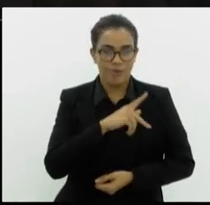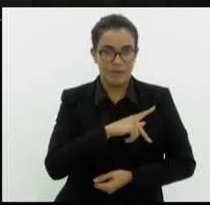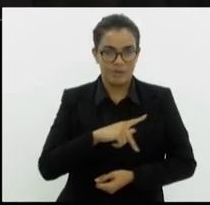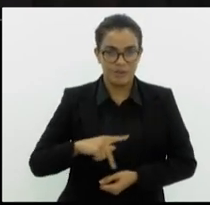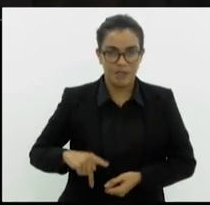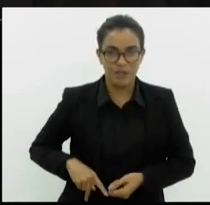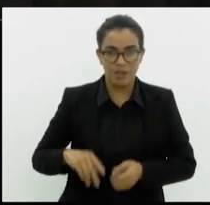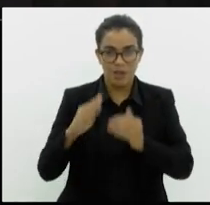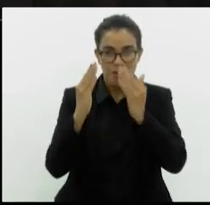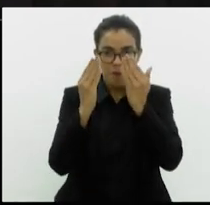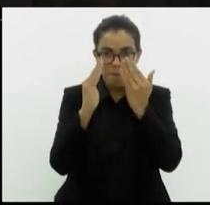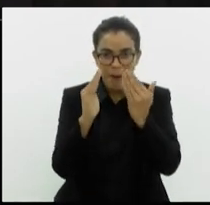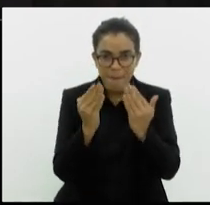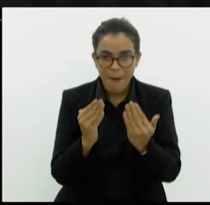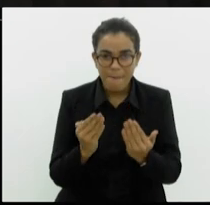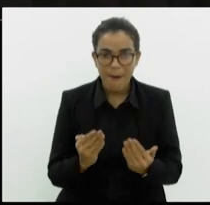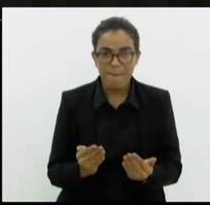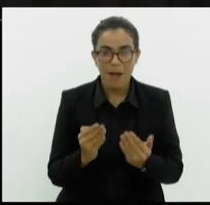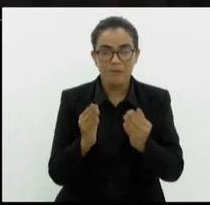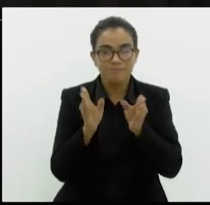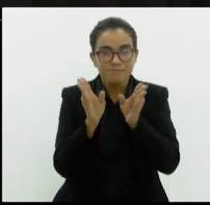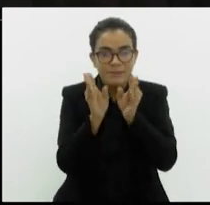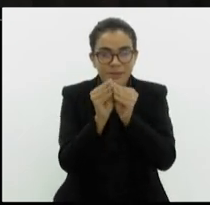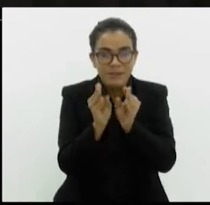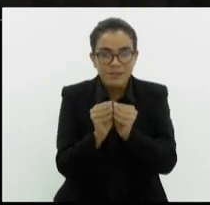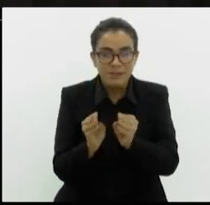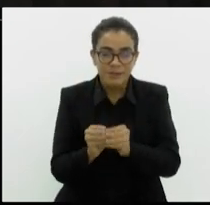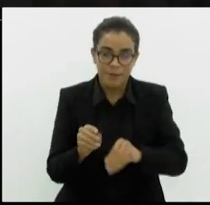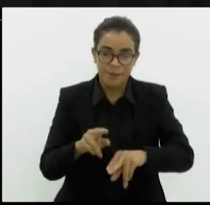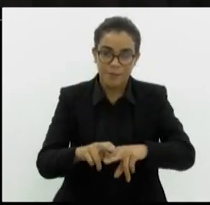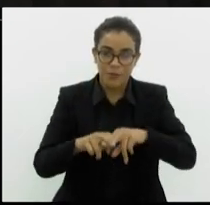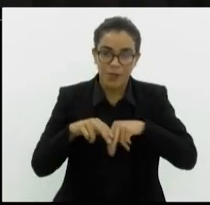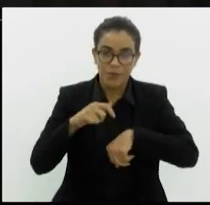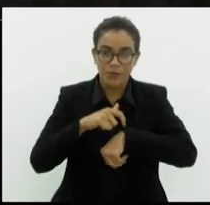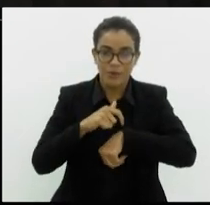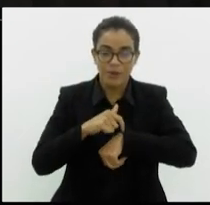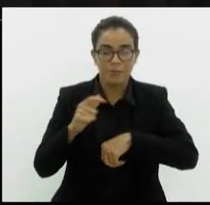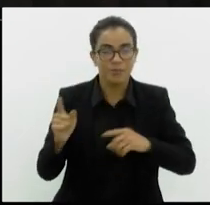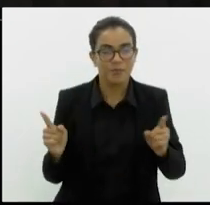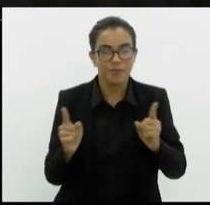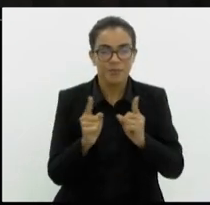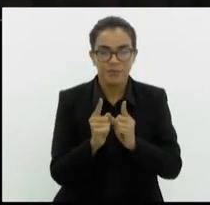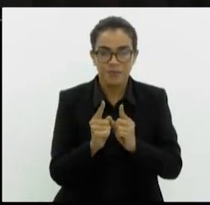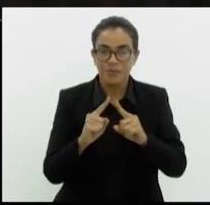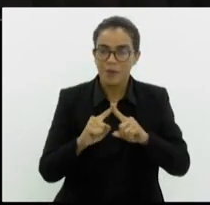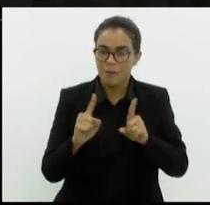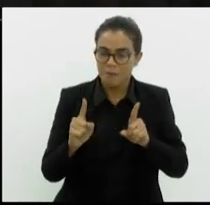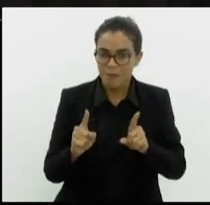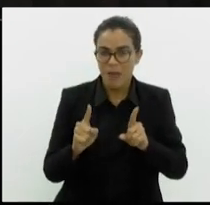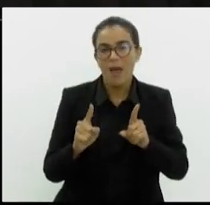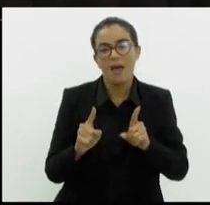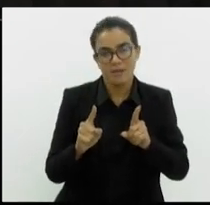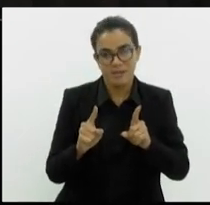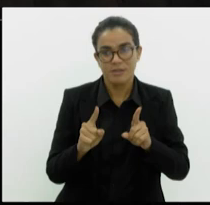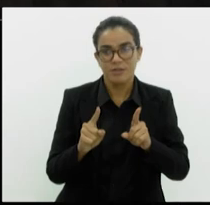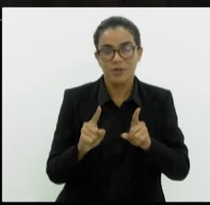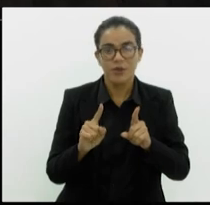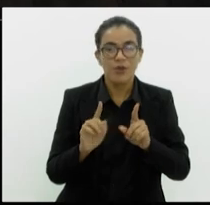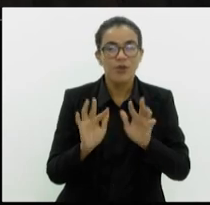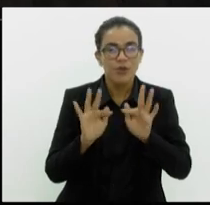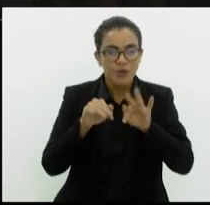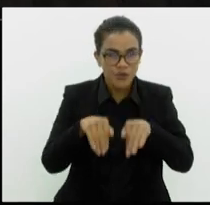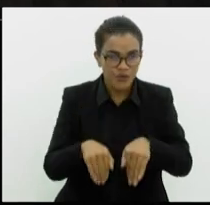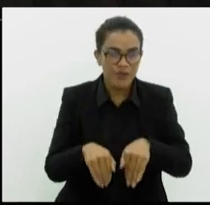análise sintética, pelo pouco tempo, mas estarei inscrito no expediente final e